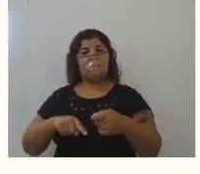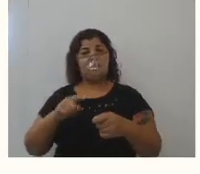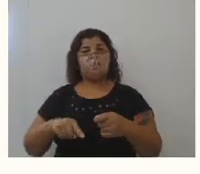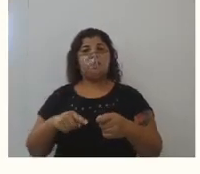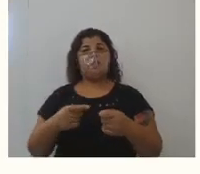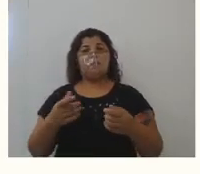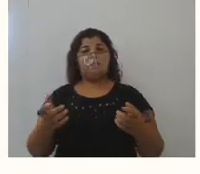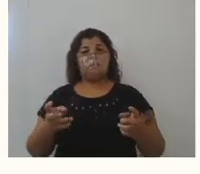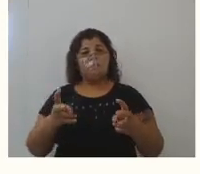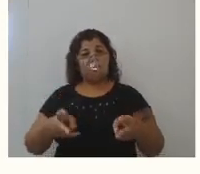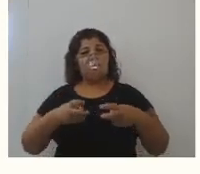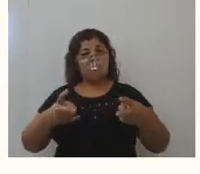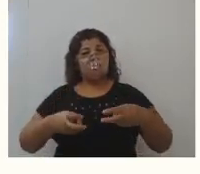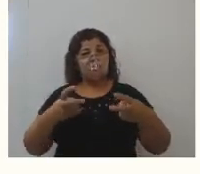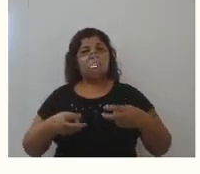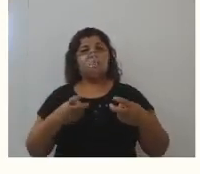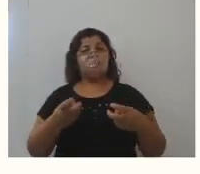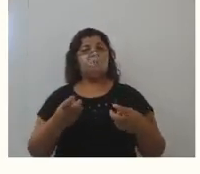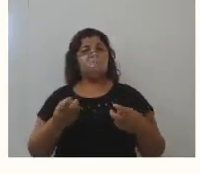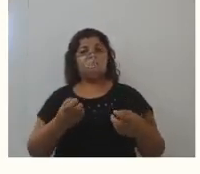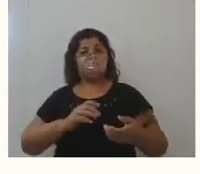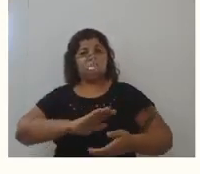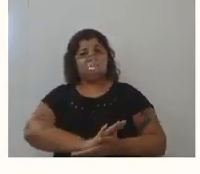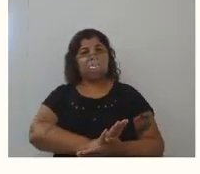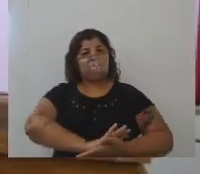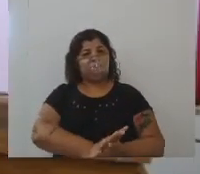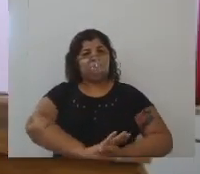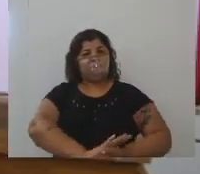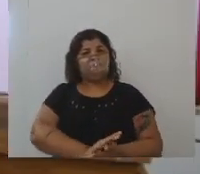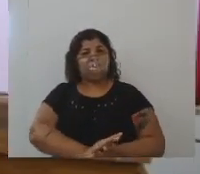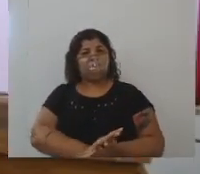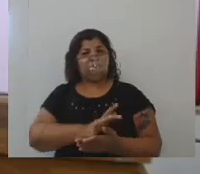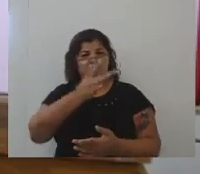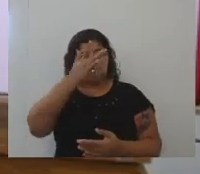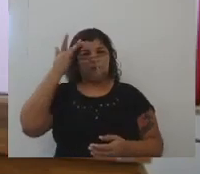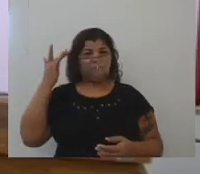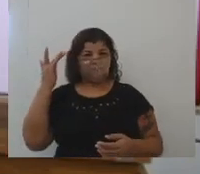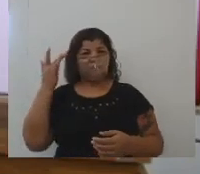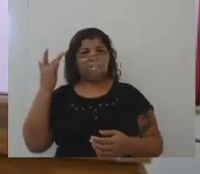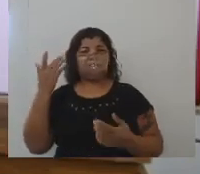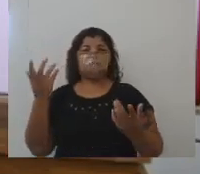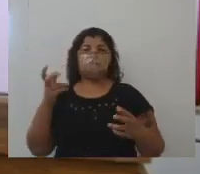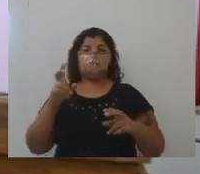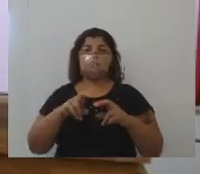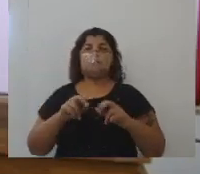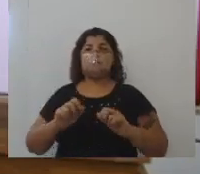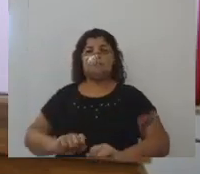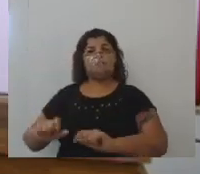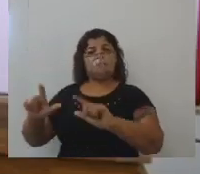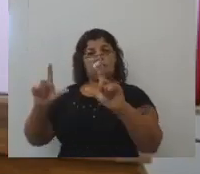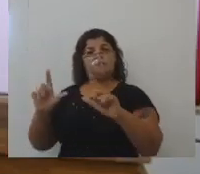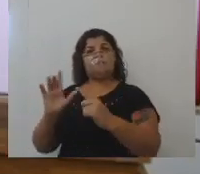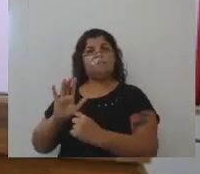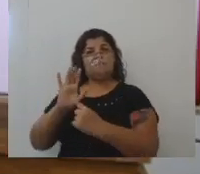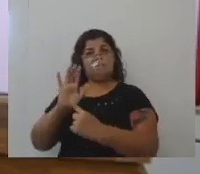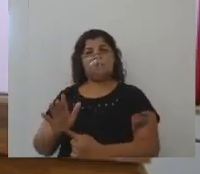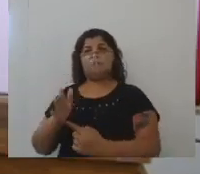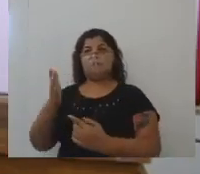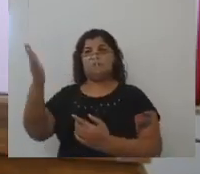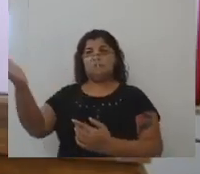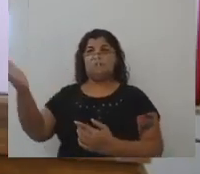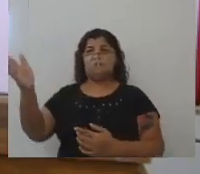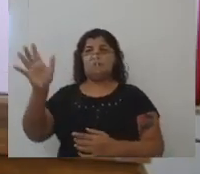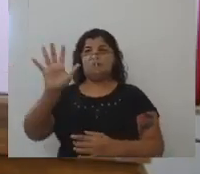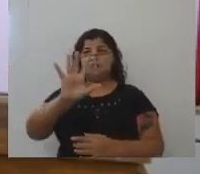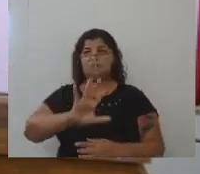produção excludente, ele exclui as pessoas. E aí eu trago de volta essa charge do Diplomatique, onde a gente